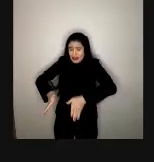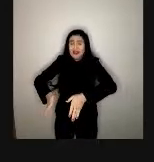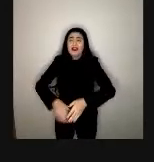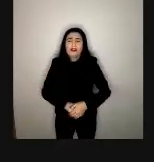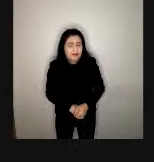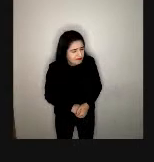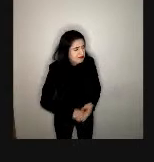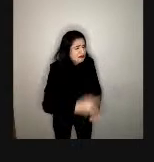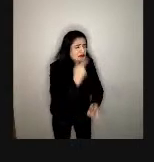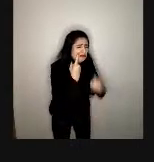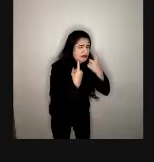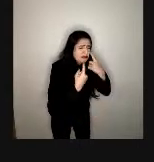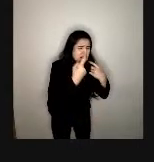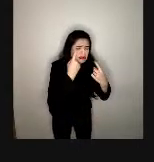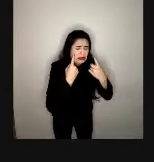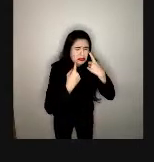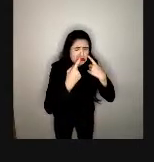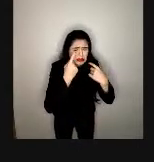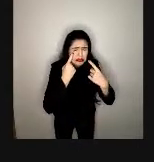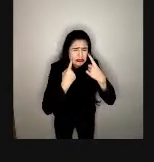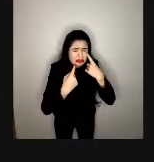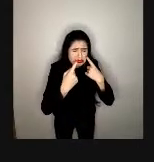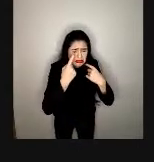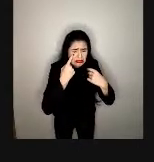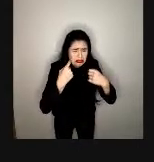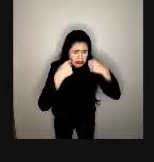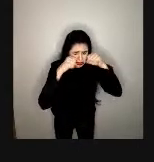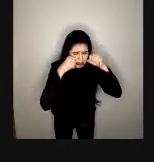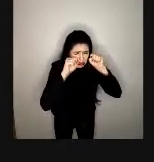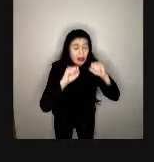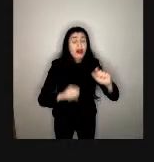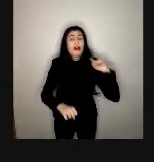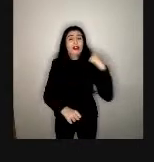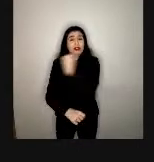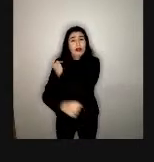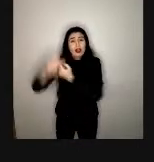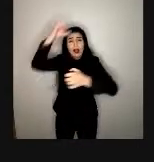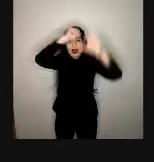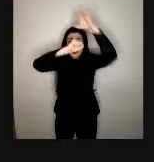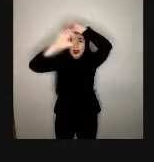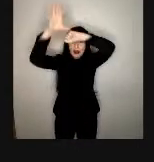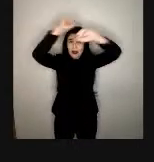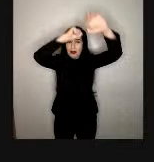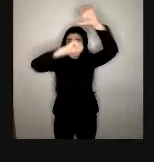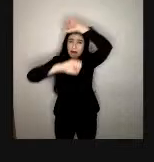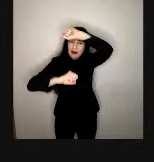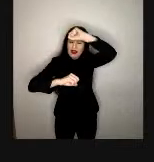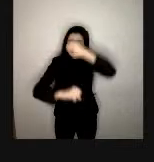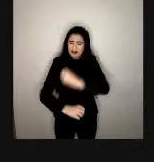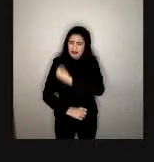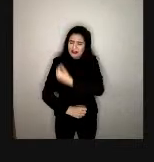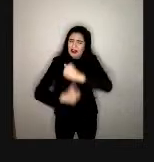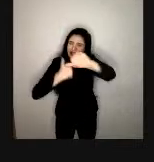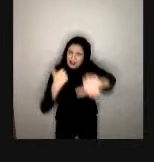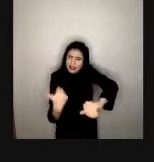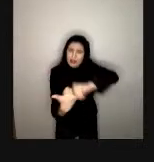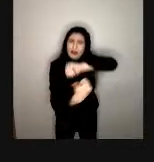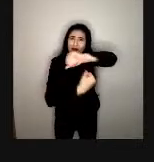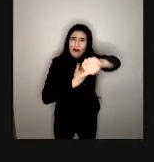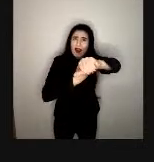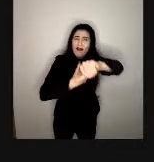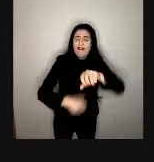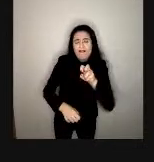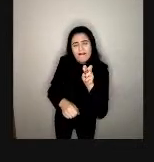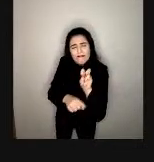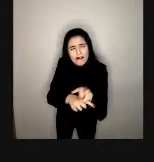parte da vida chorar e tal, mas a gente aprende, a gente tem uma filosofia de vida que nos ensina a transformar veneno em remédio.